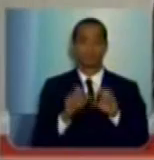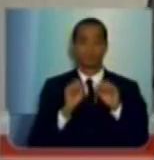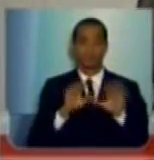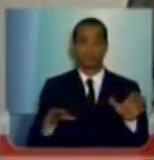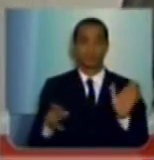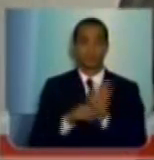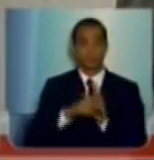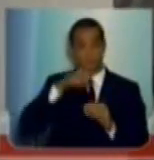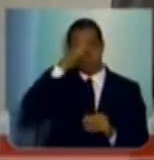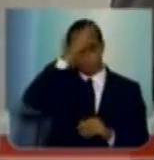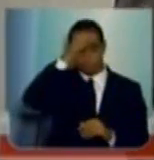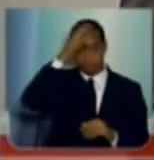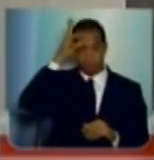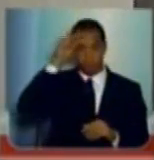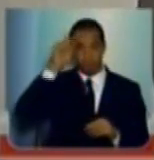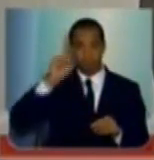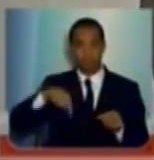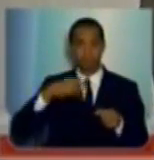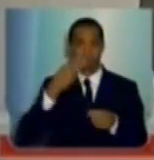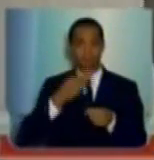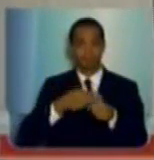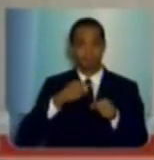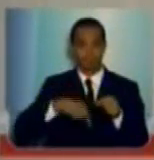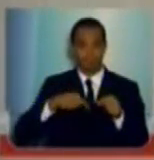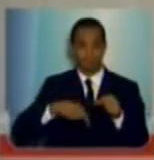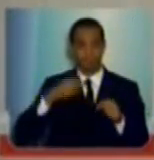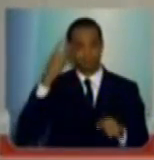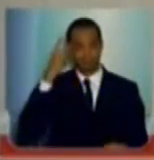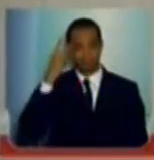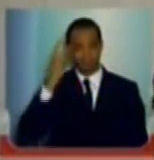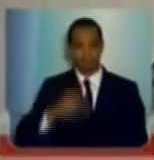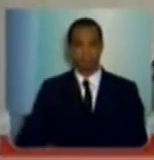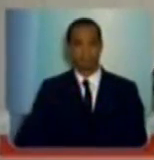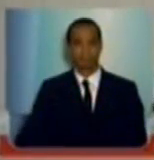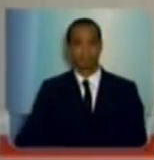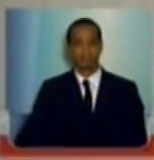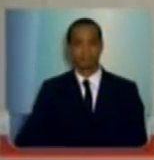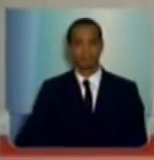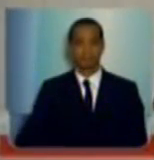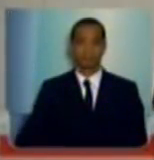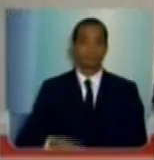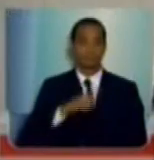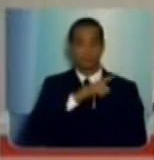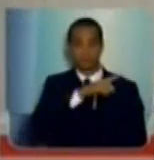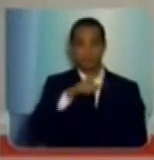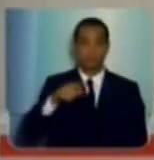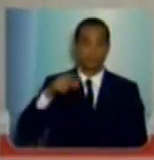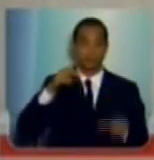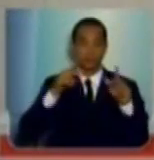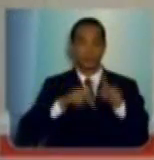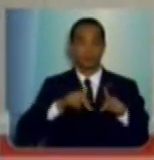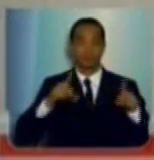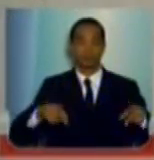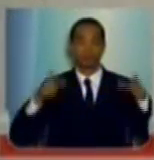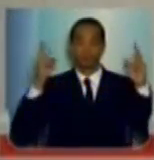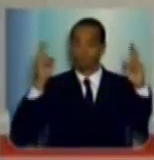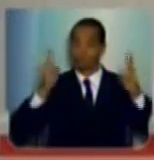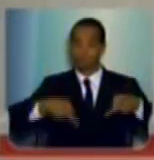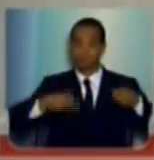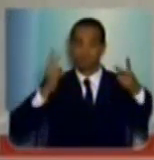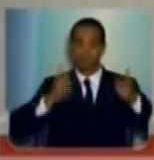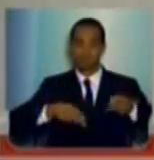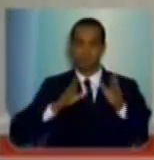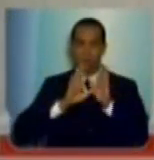prefeitura é uma escola municipal aqui da capital eh os professores estão sendo constantemente